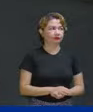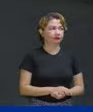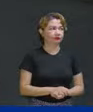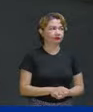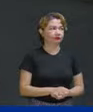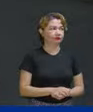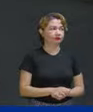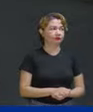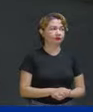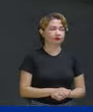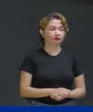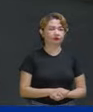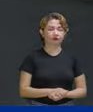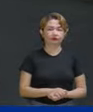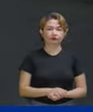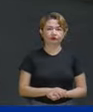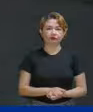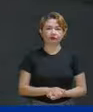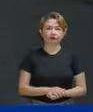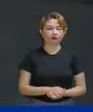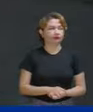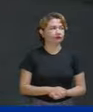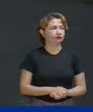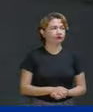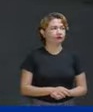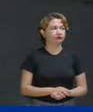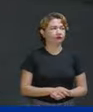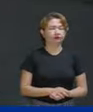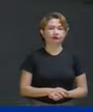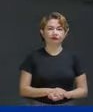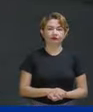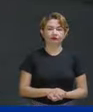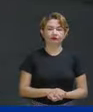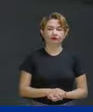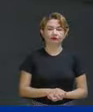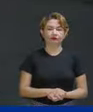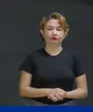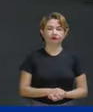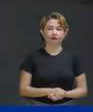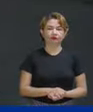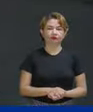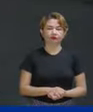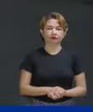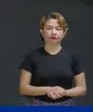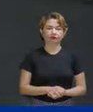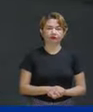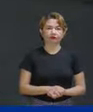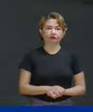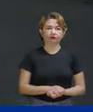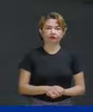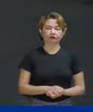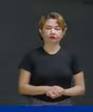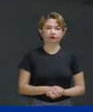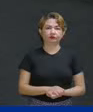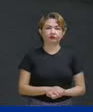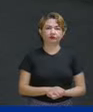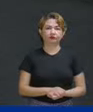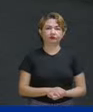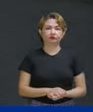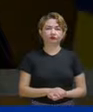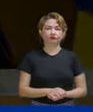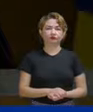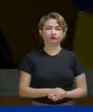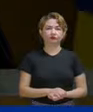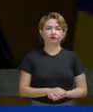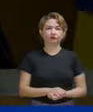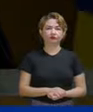Imagem ampla do É a plenário. maioria. Aquele foi fixado pelo relator, porque ele foi acompanhado pelo